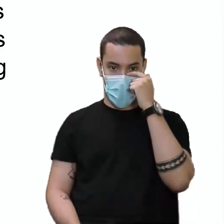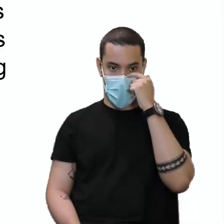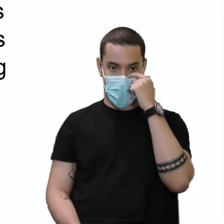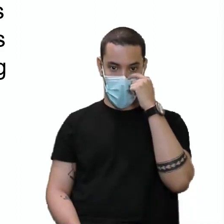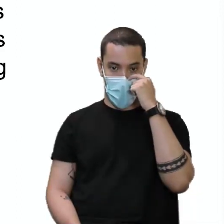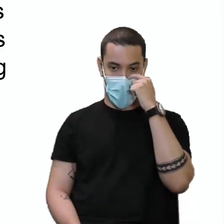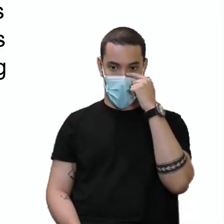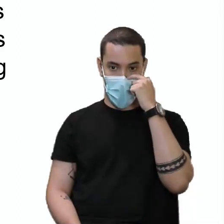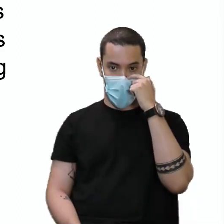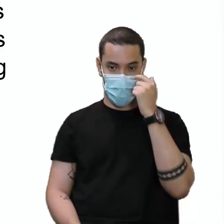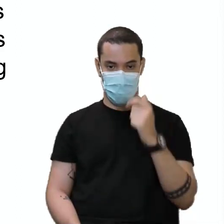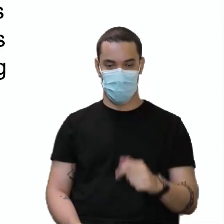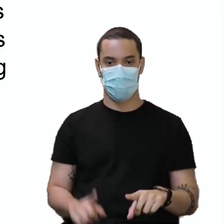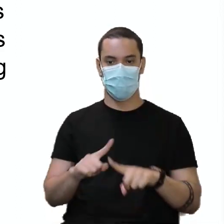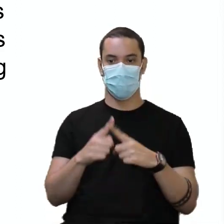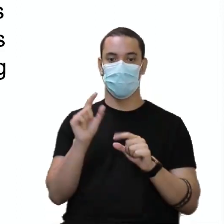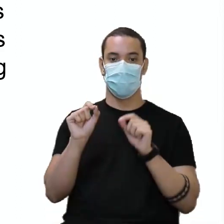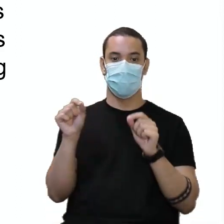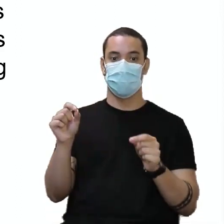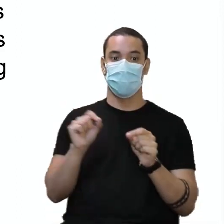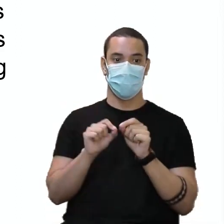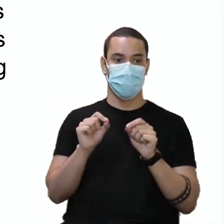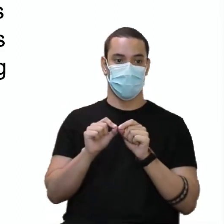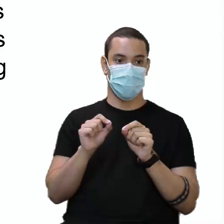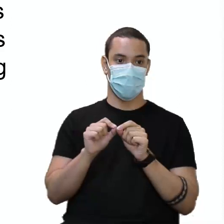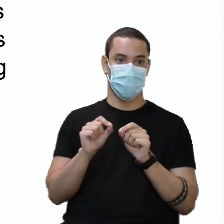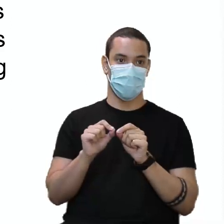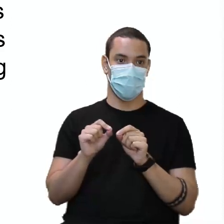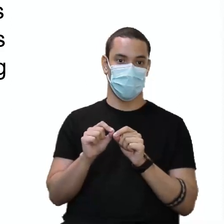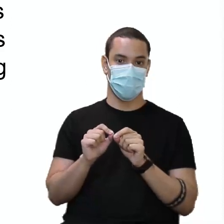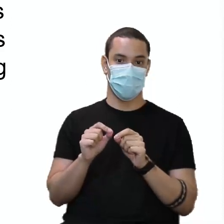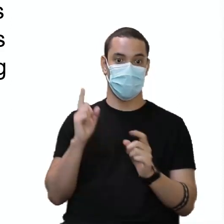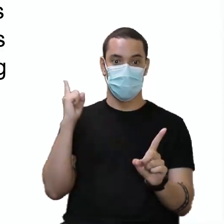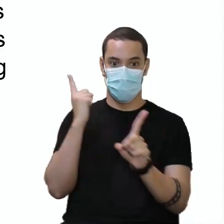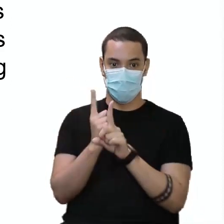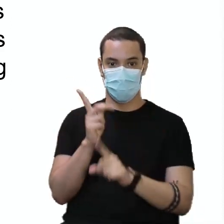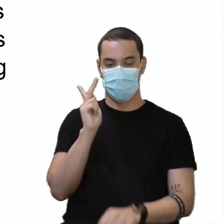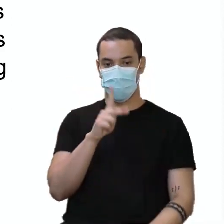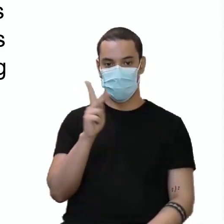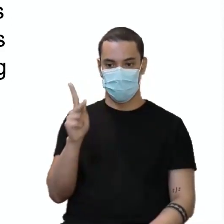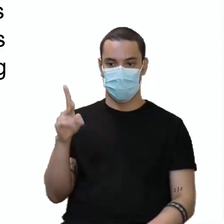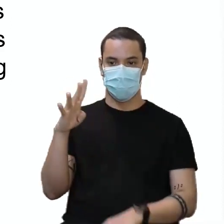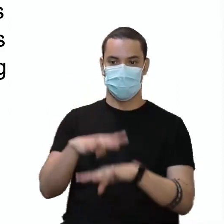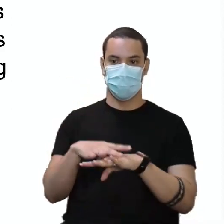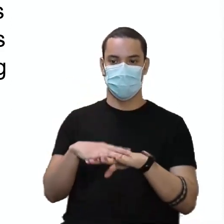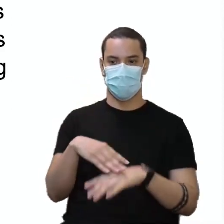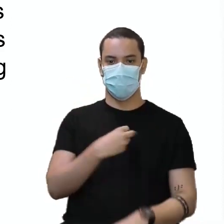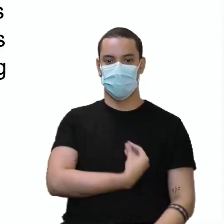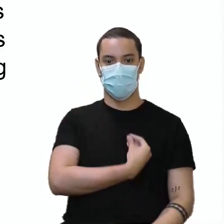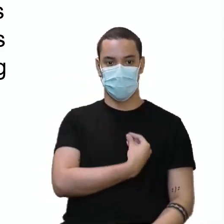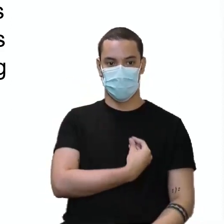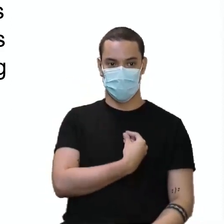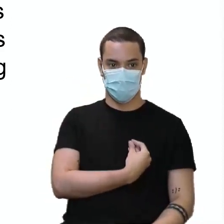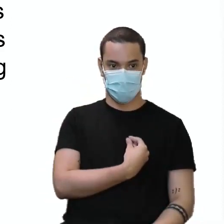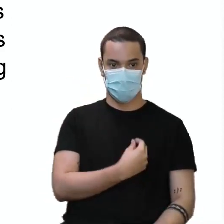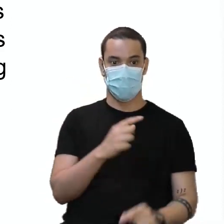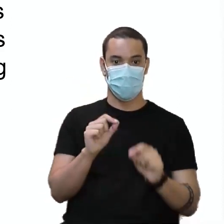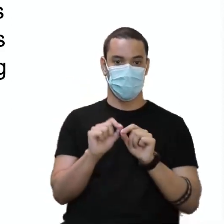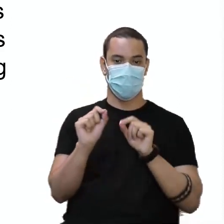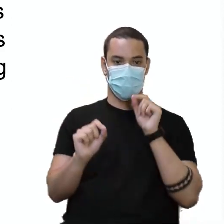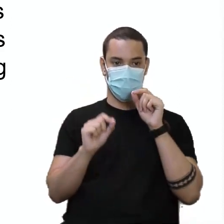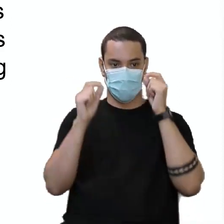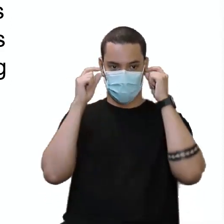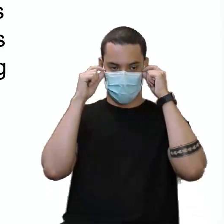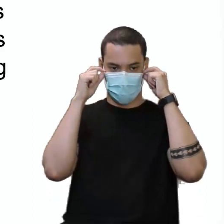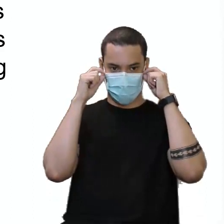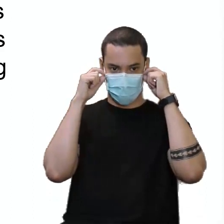matemática. O que o Bill estava fazendo? Então, quando ele encontrou o professor de matemática, ele estava o quê? Eu estava até comentando para vocês.